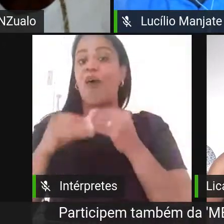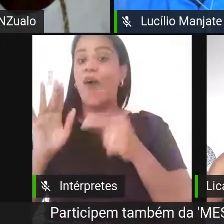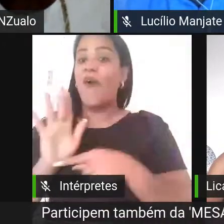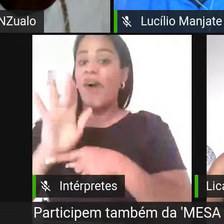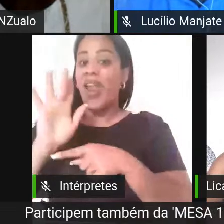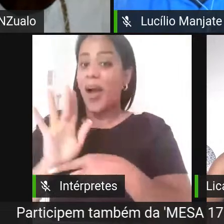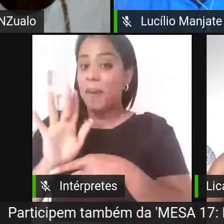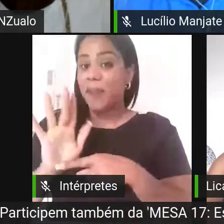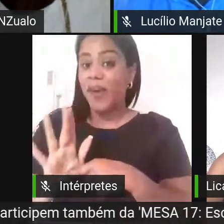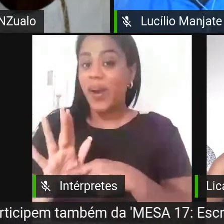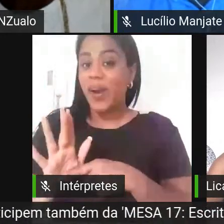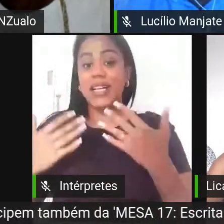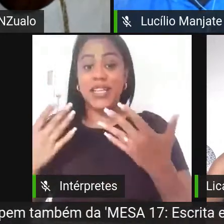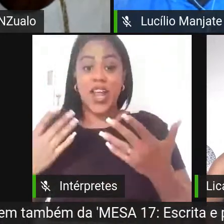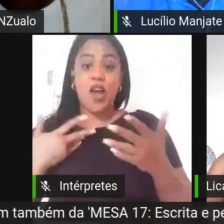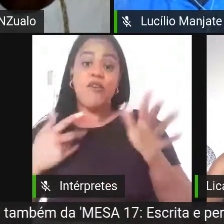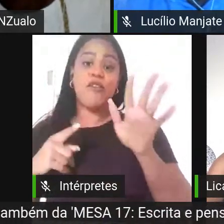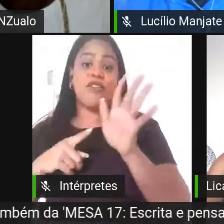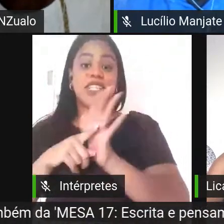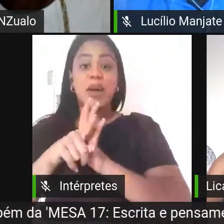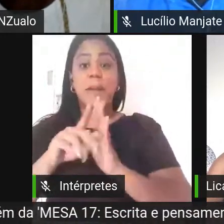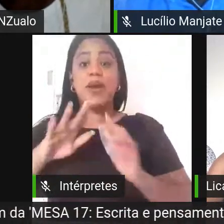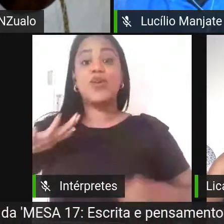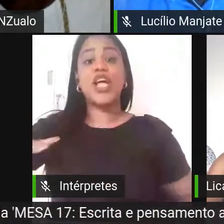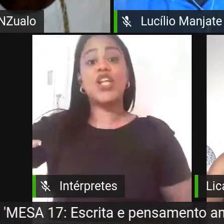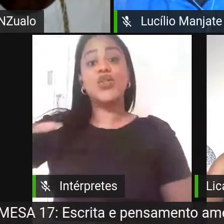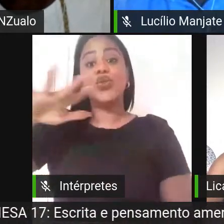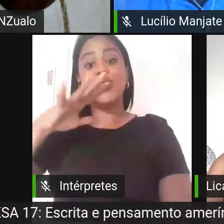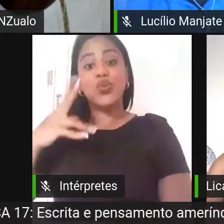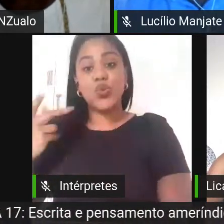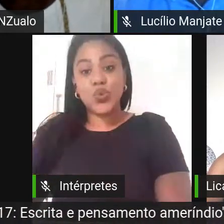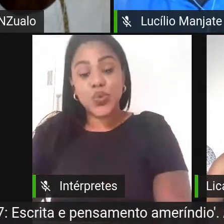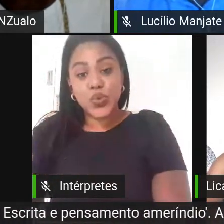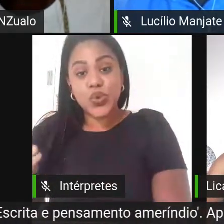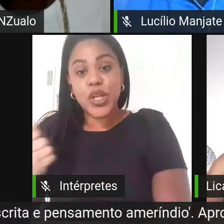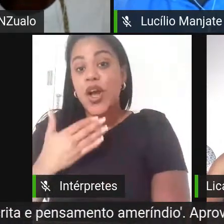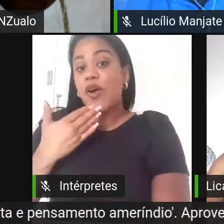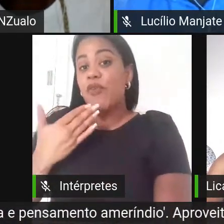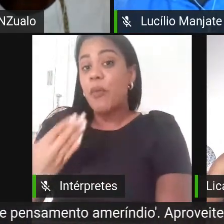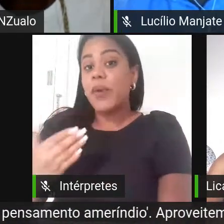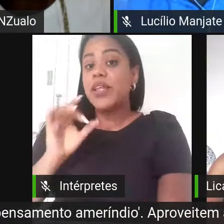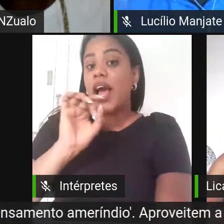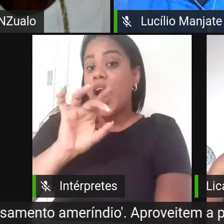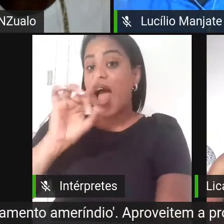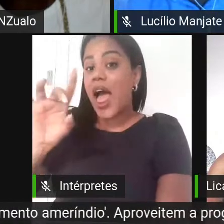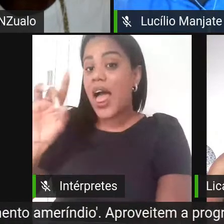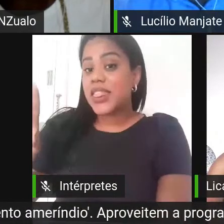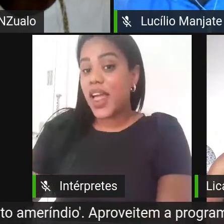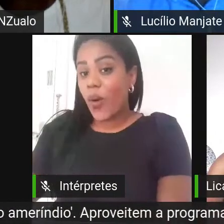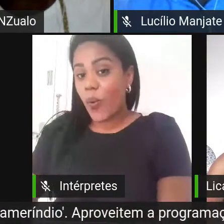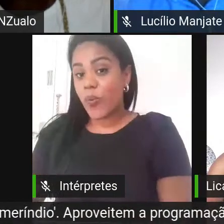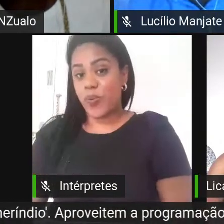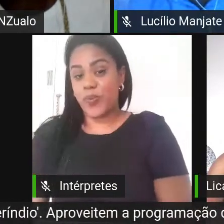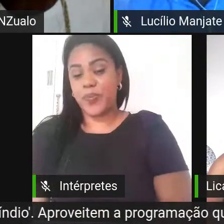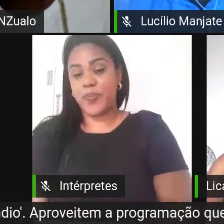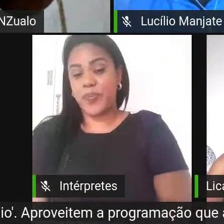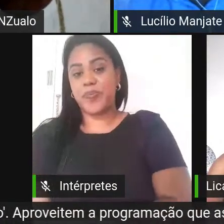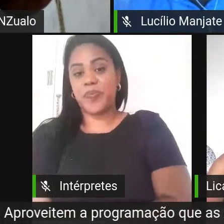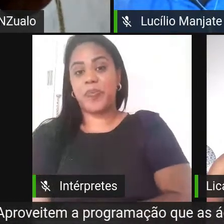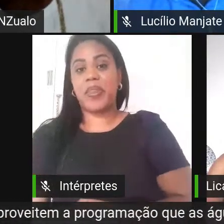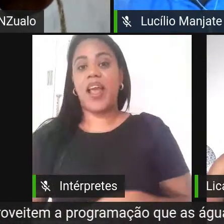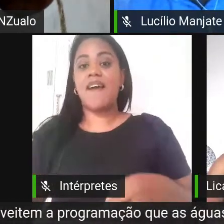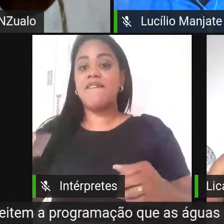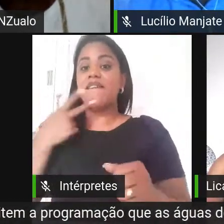Então, eu vou fazer uma pergunta a todos e eu vou pedir para cada um recomendar um livro